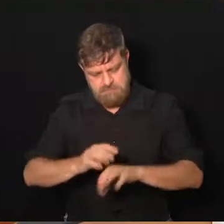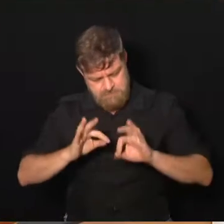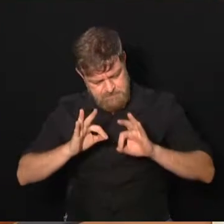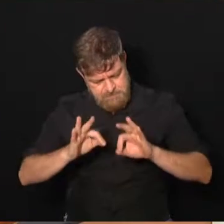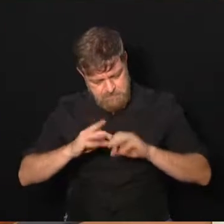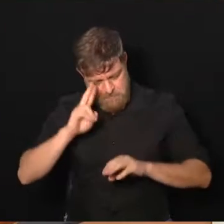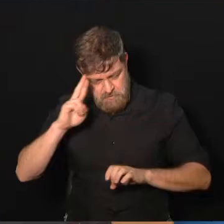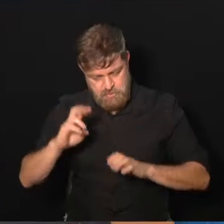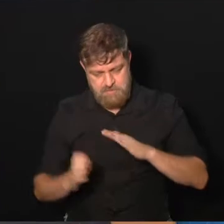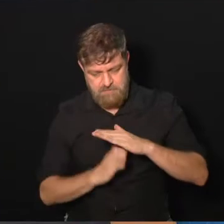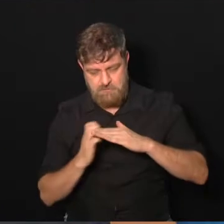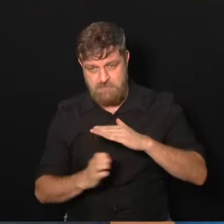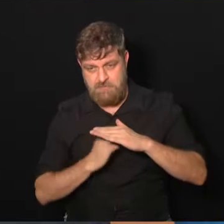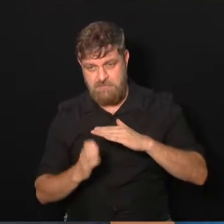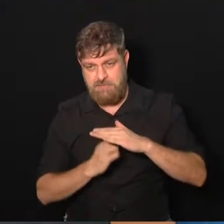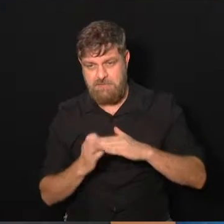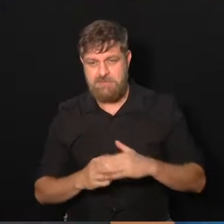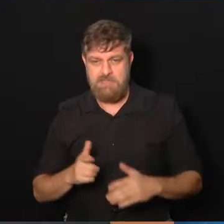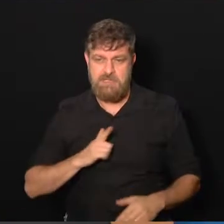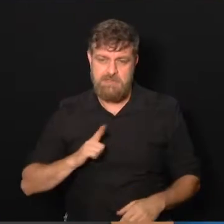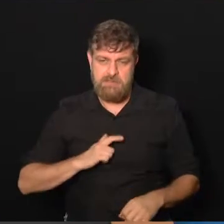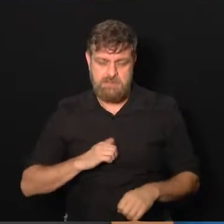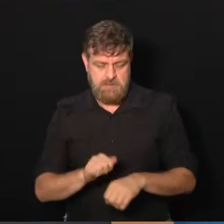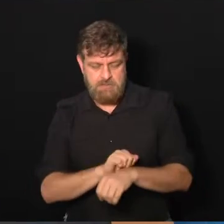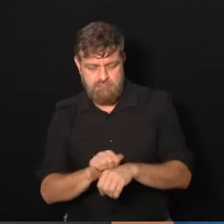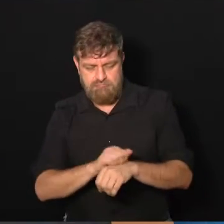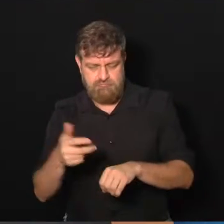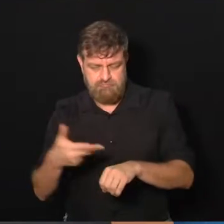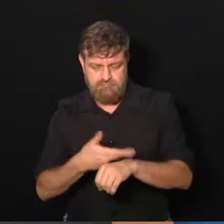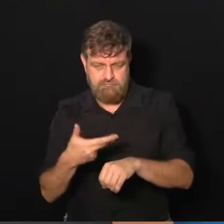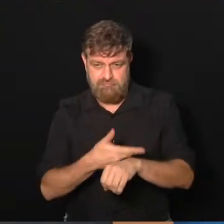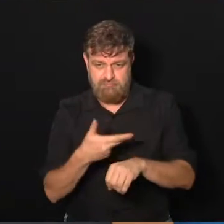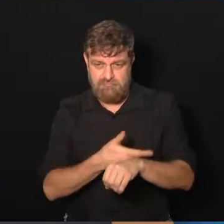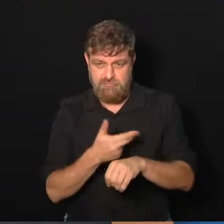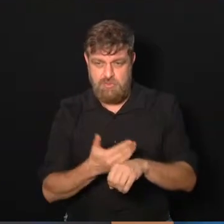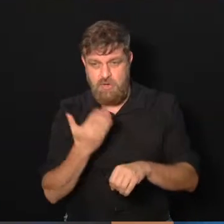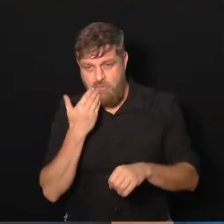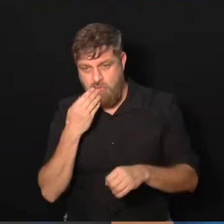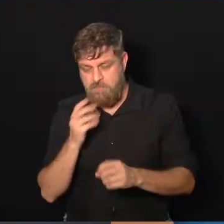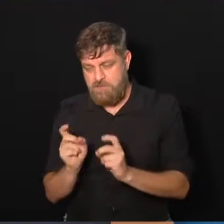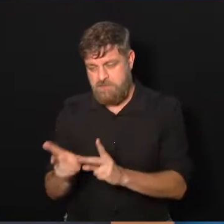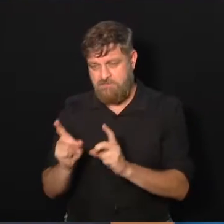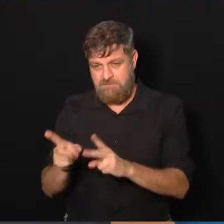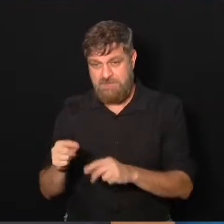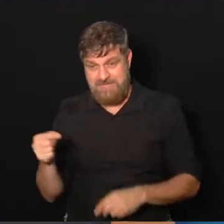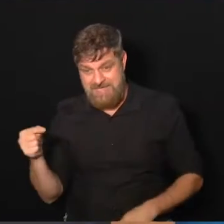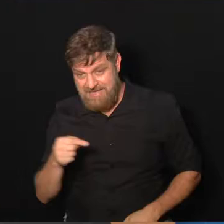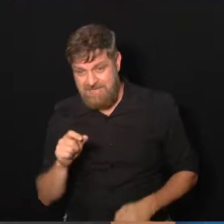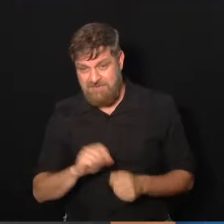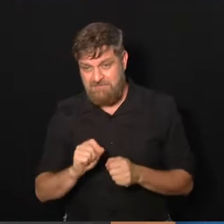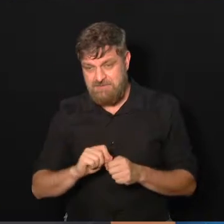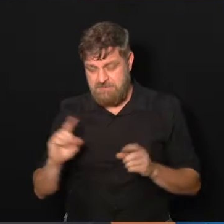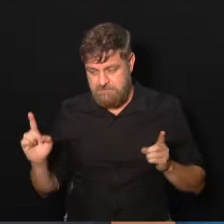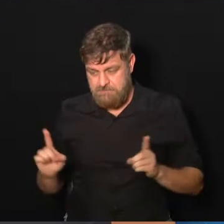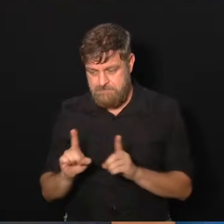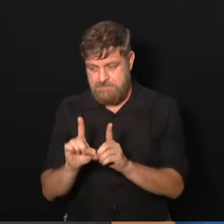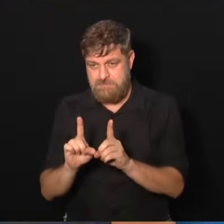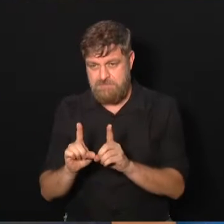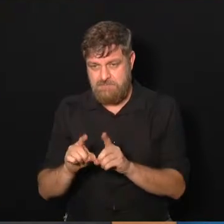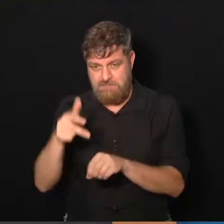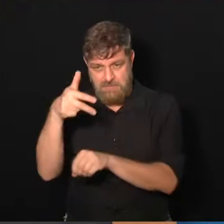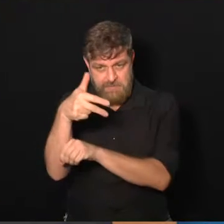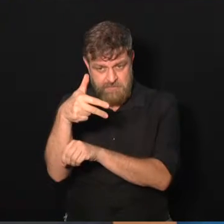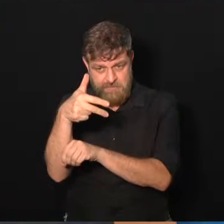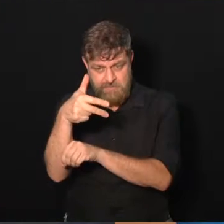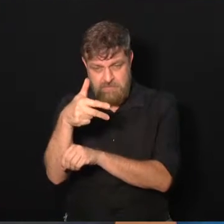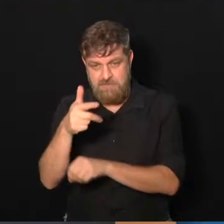do ramo do pet shop, eu acho que ele fazendo isso, aí, dando um acesso ao proprietário do animal, ele estaria